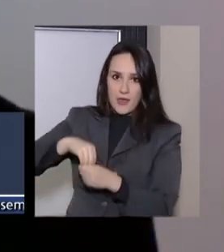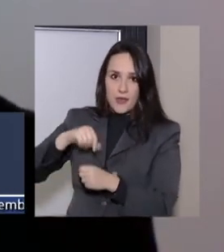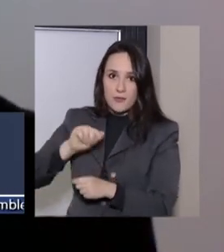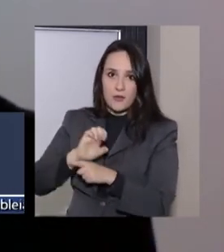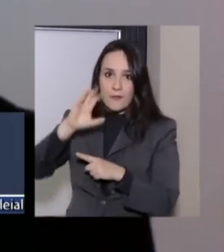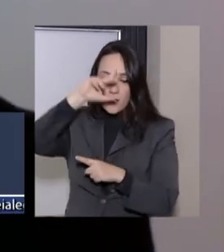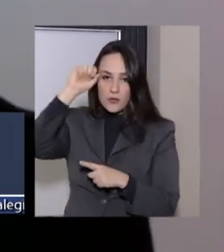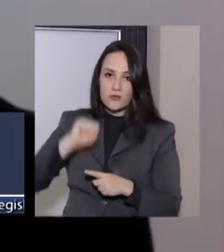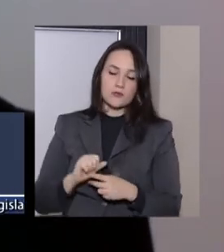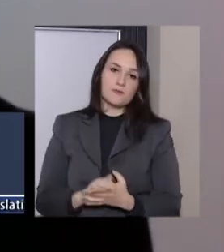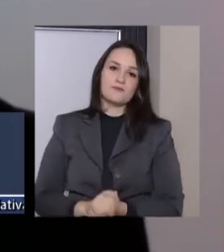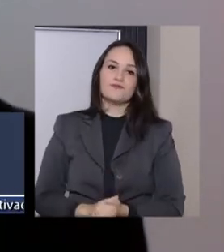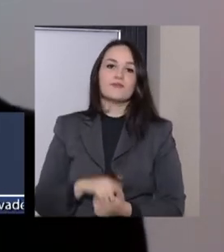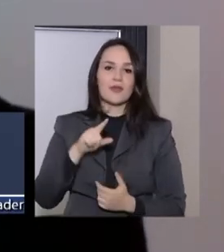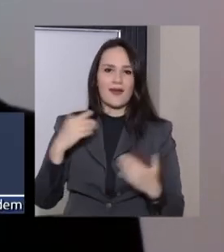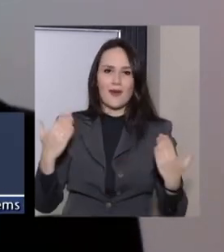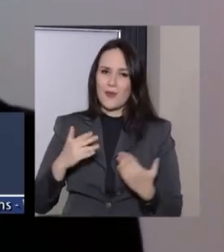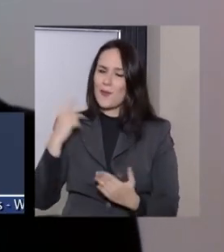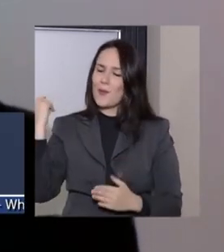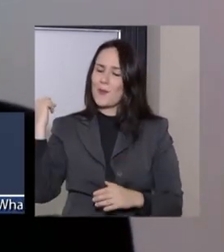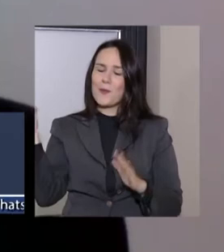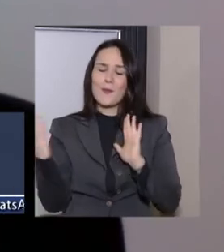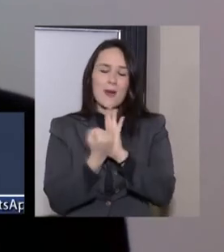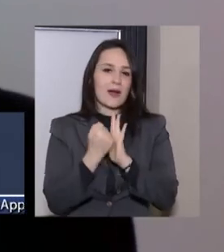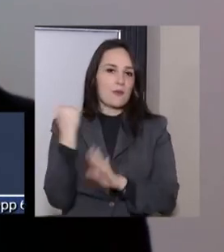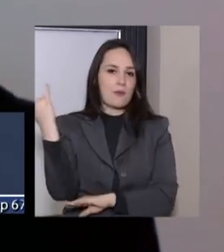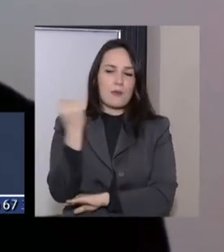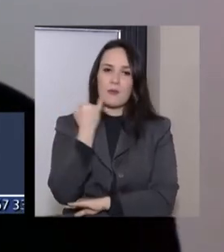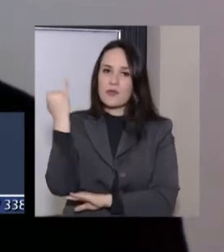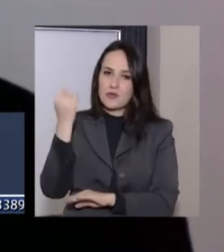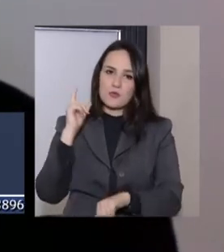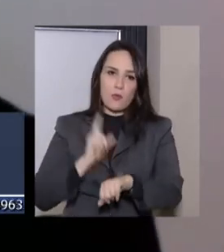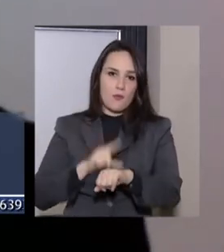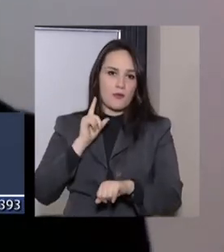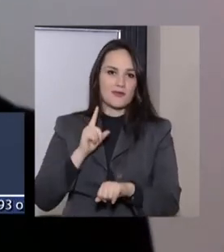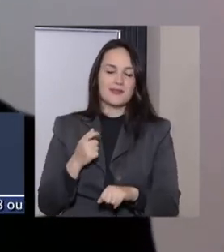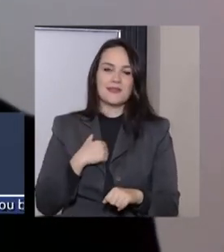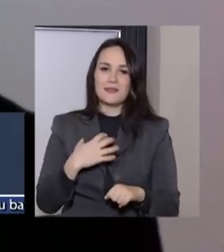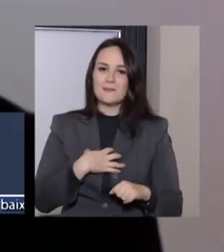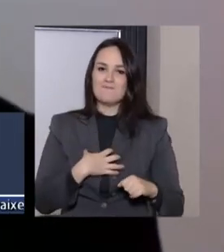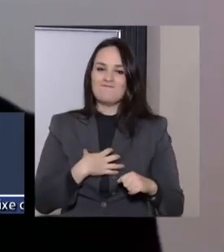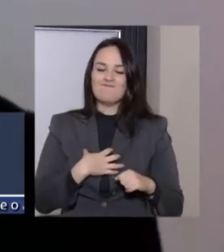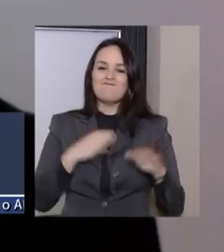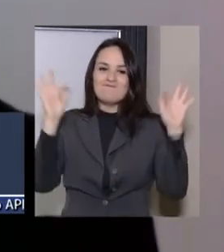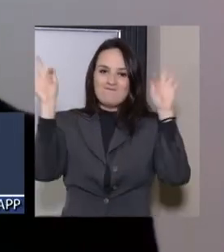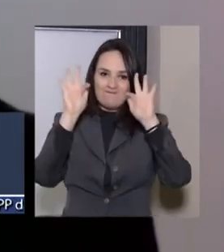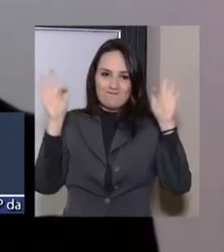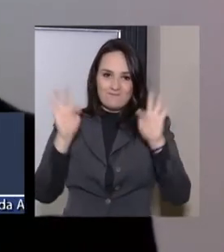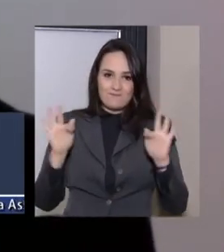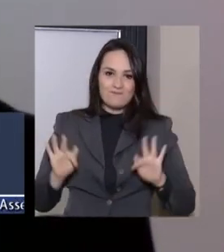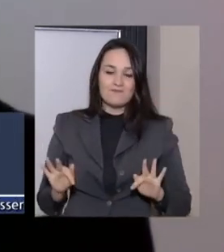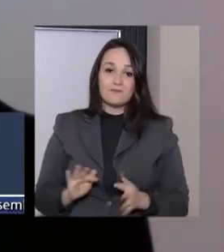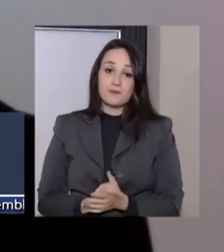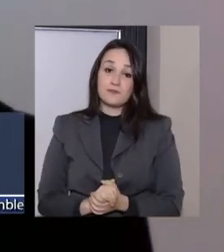educação, é um momento que muito nos deixa felizes. Primeiro